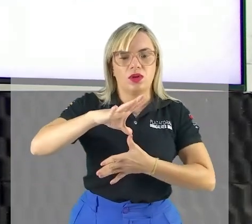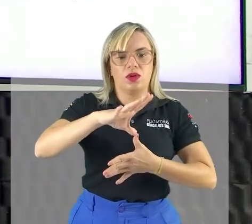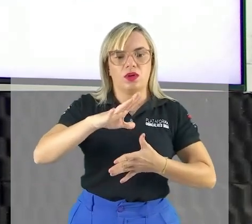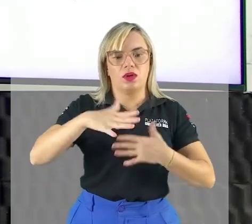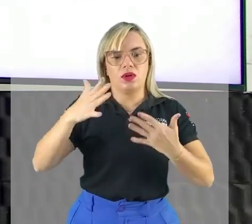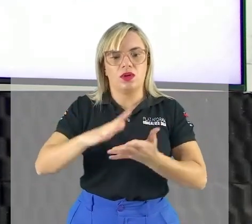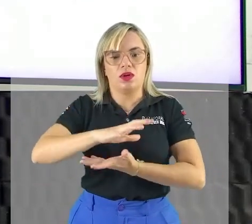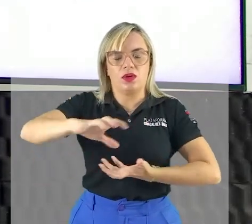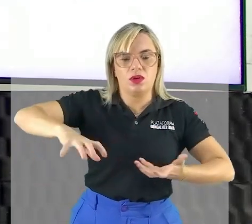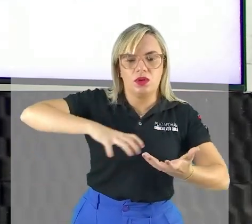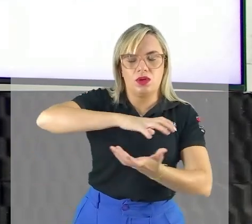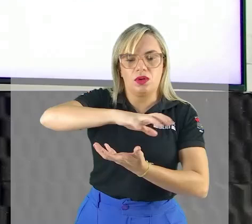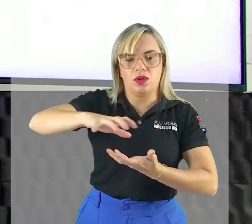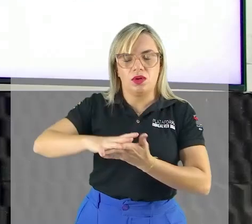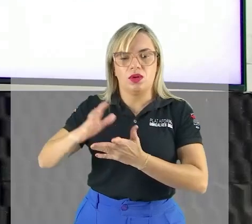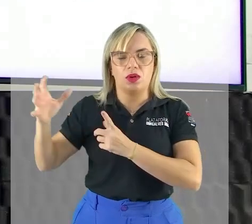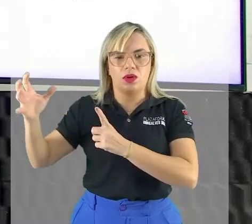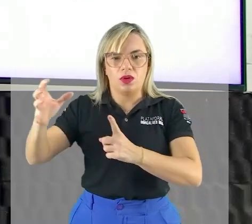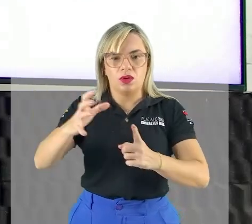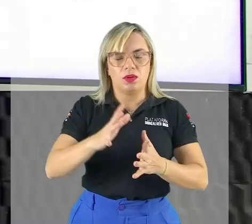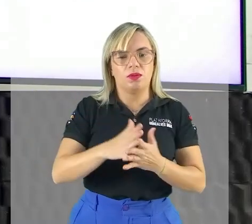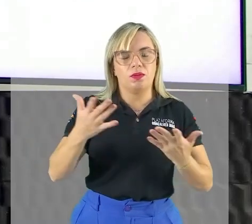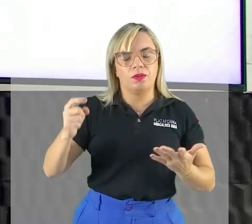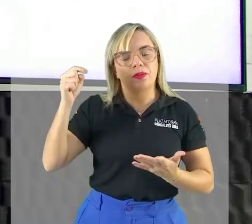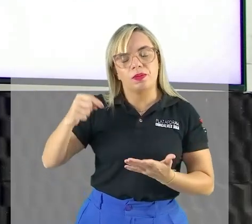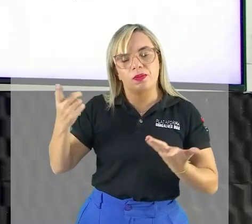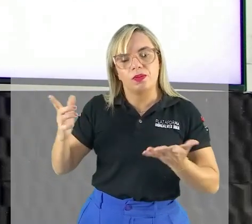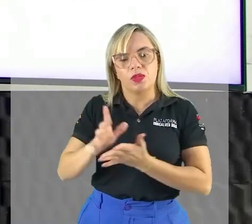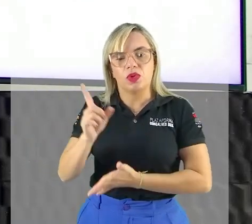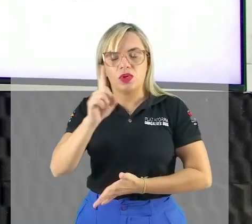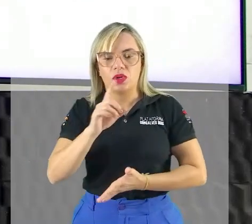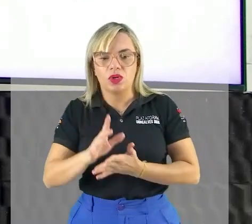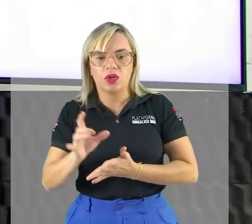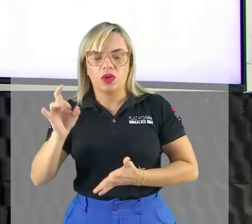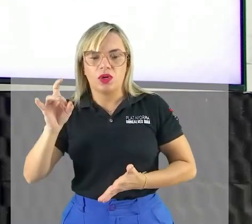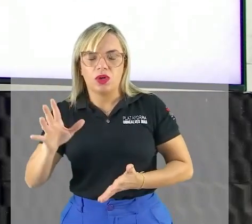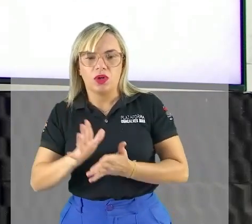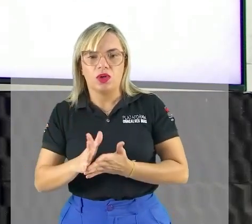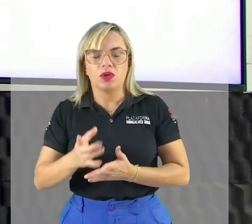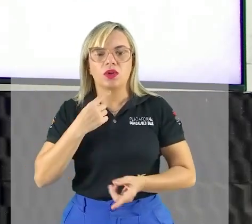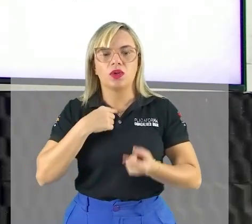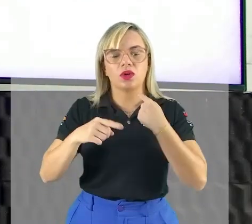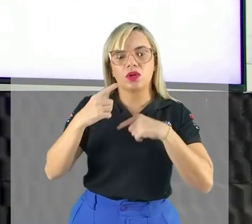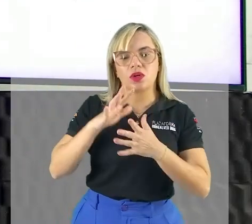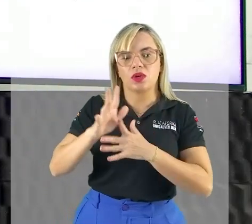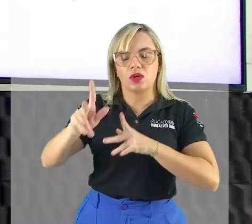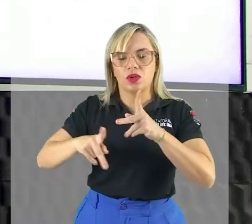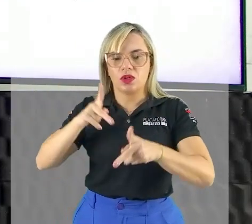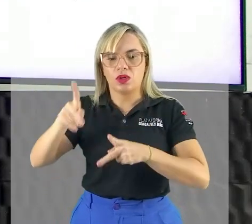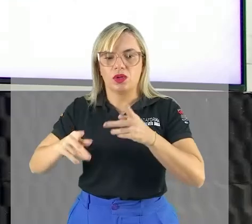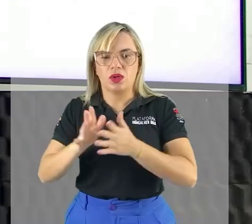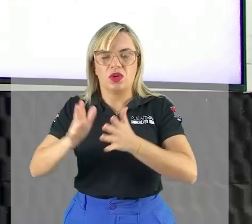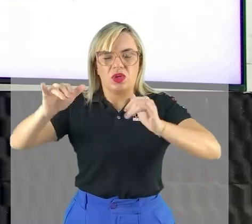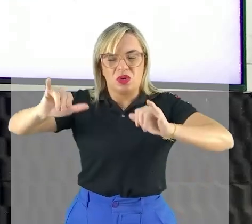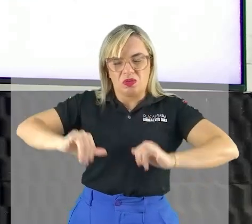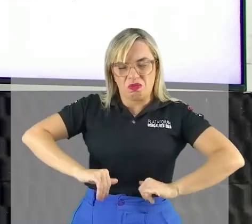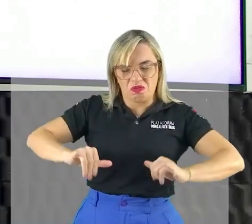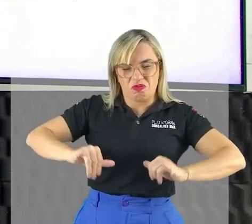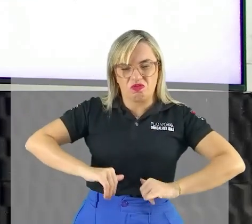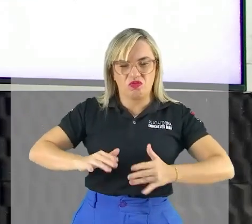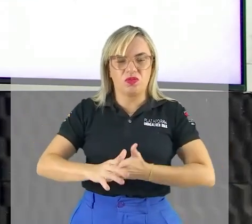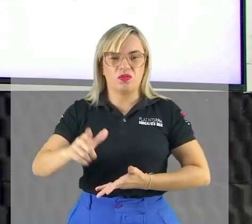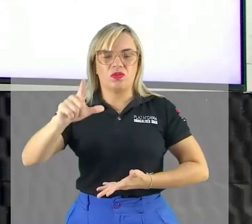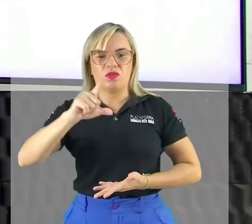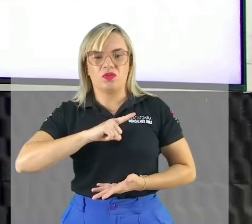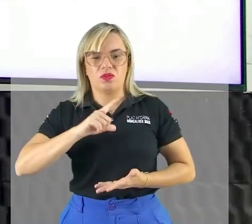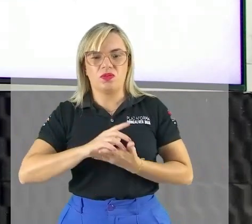revolução que traz né consigo né Não somente os anseios daquele povo que sofria que tinha de